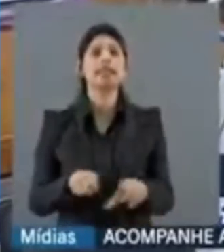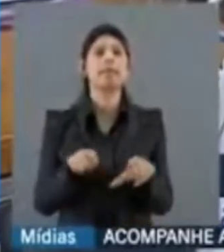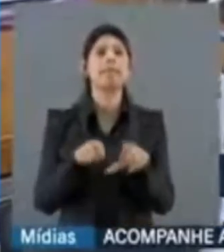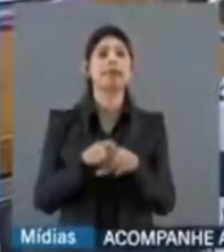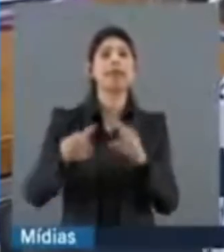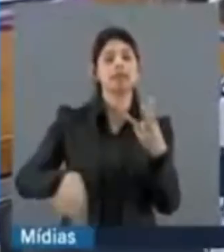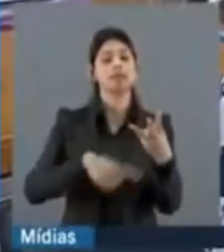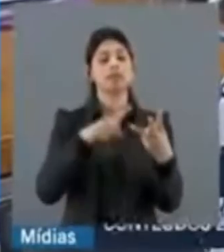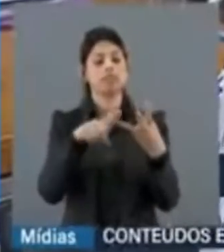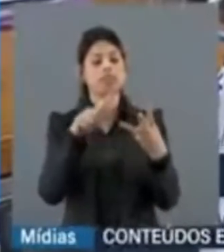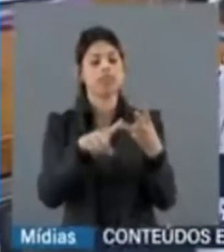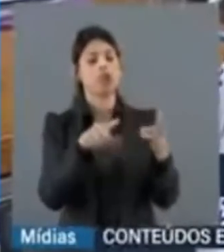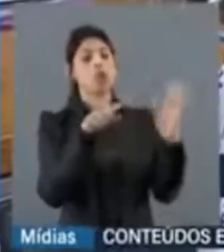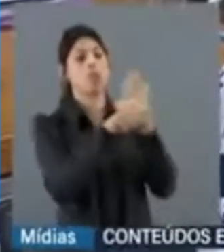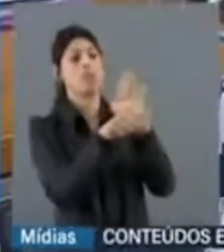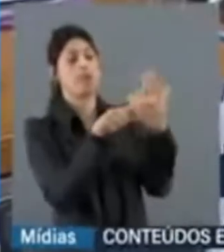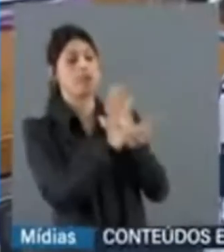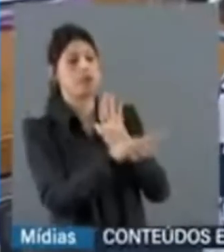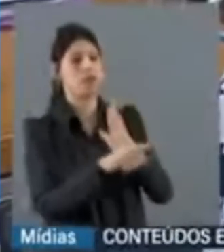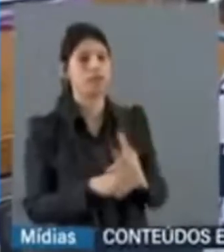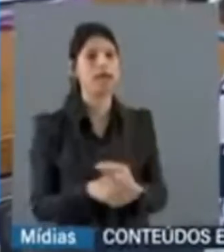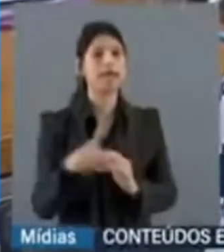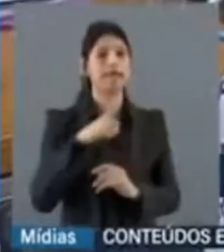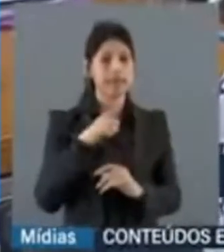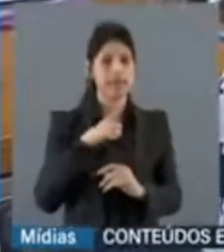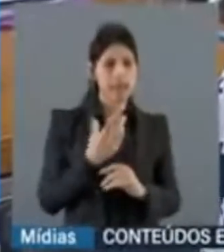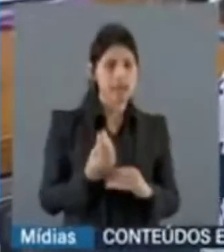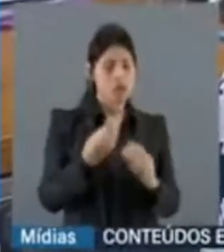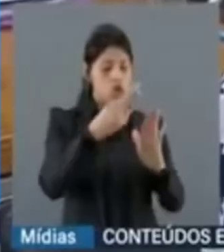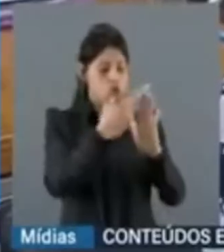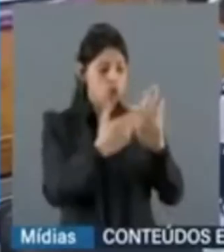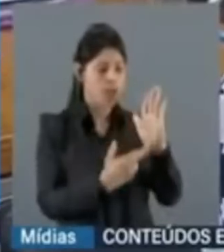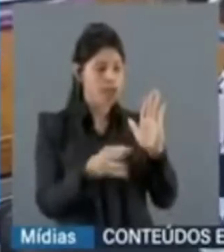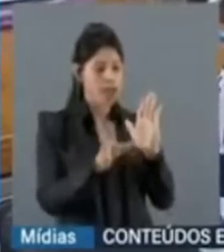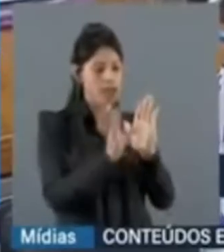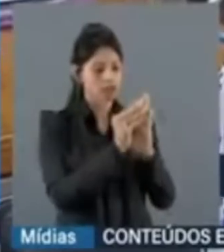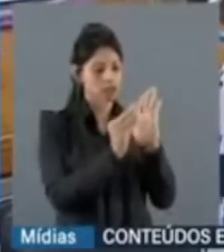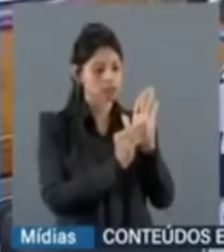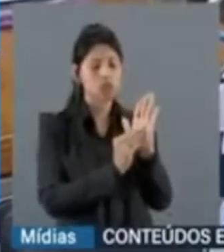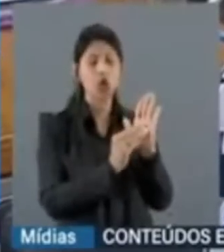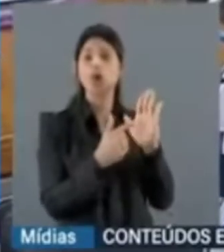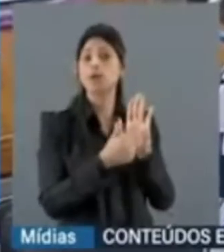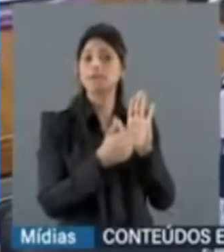Vossa Senhoria. Seguinte, existe aqui no relatório, dizendo o seguinte, que